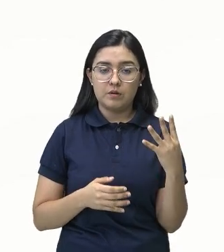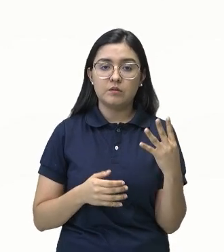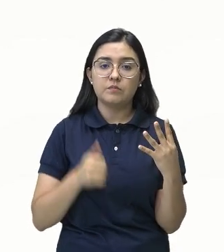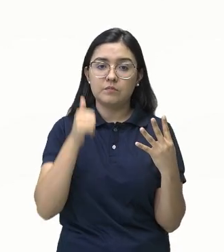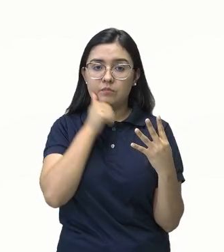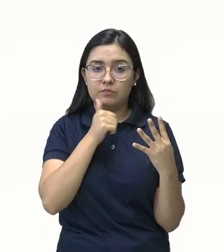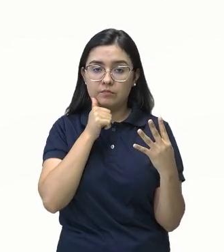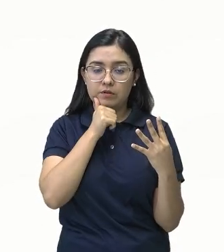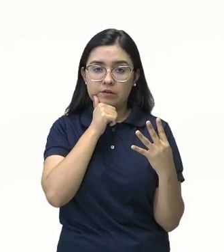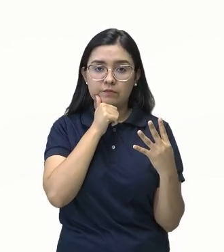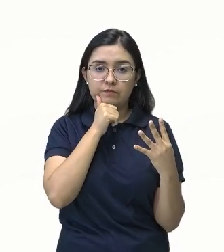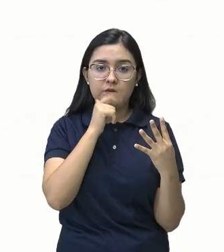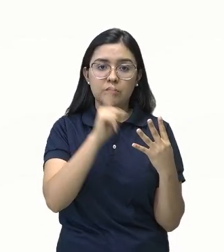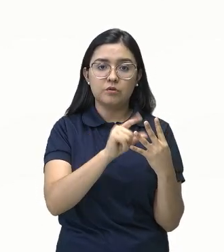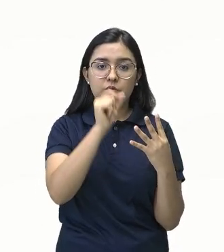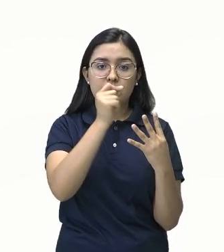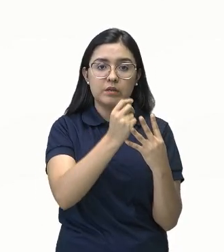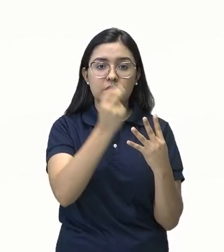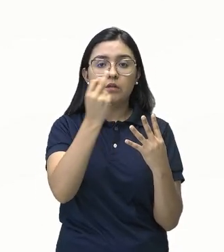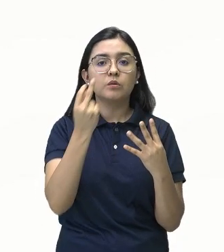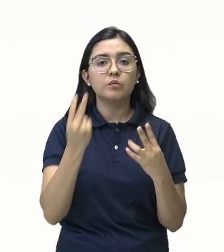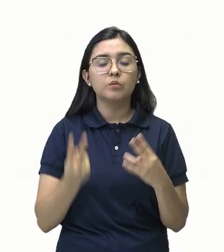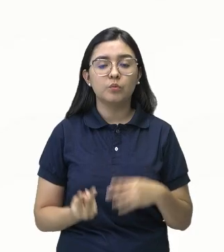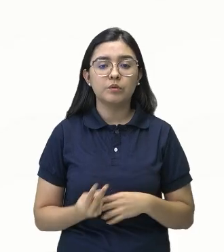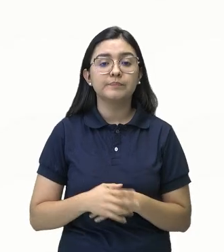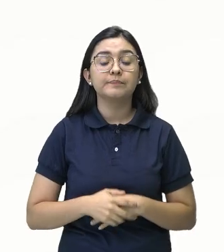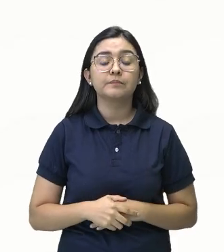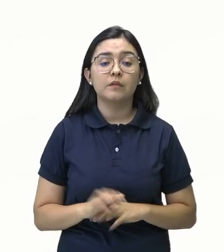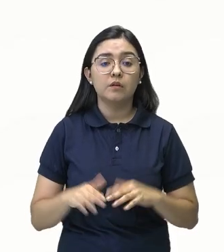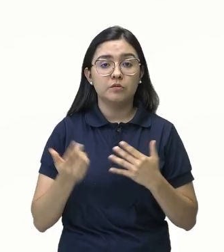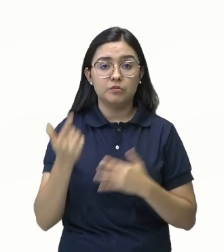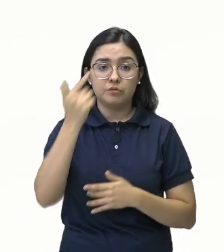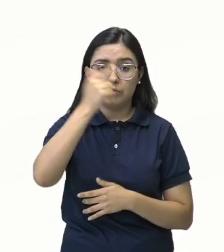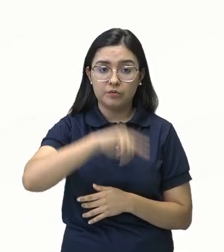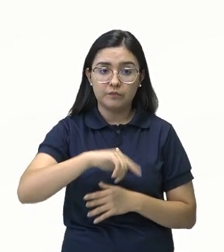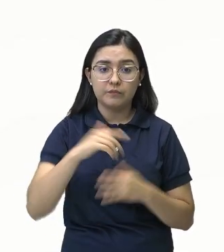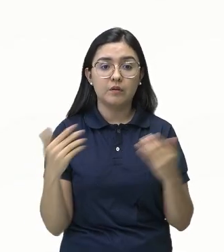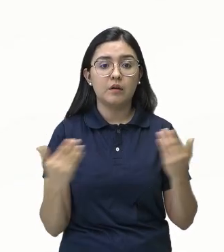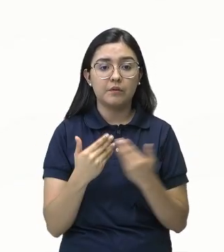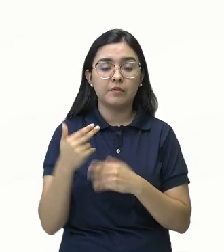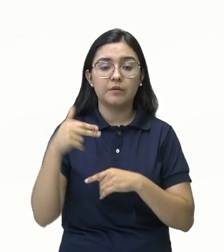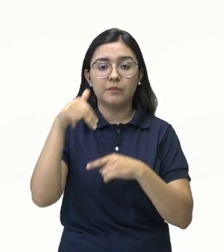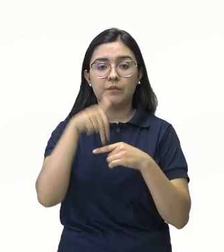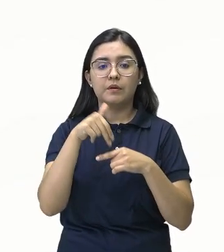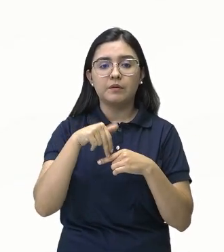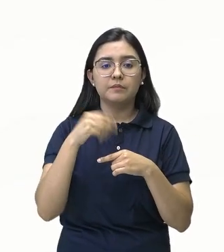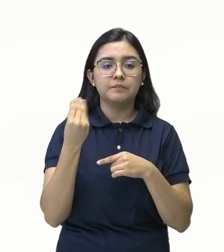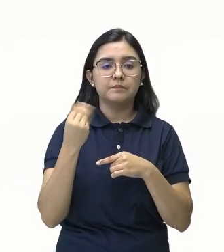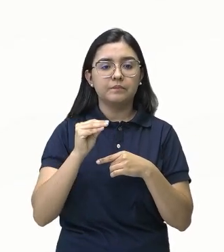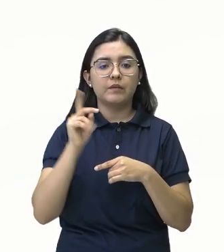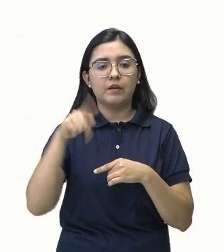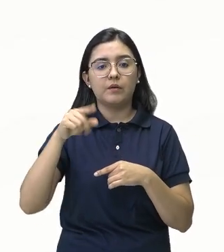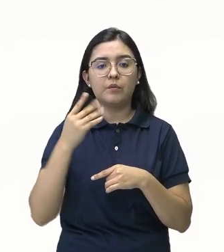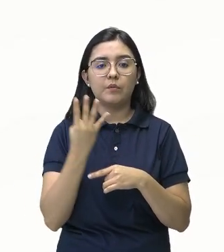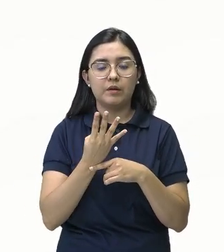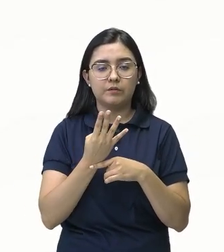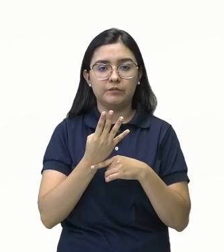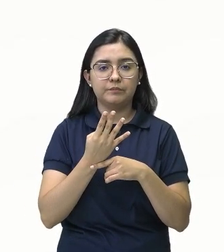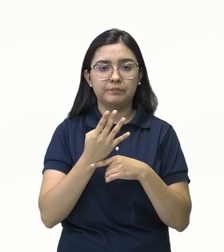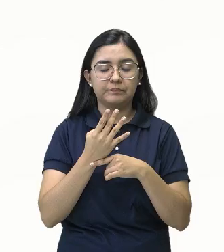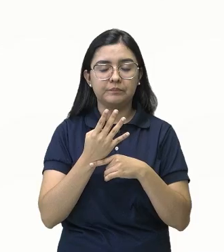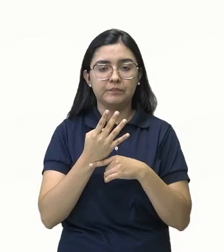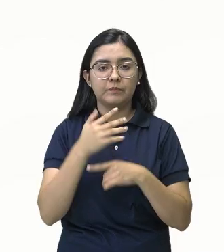iremos selecionar 2. Novamente, agora o meu N é